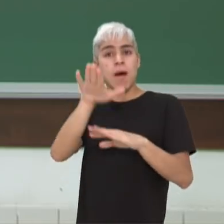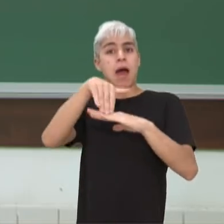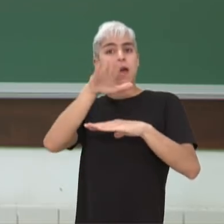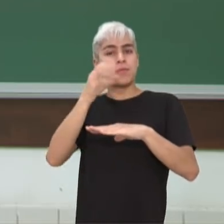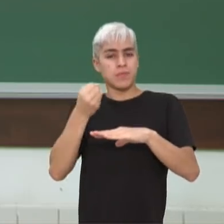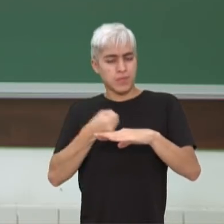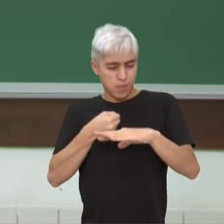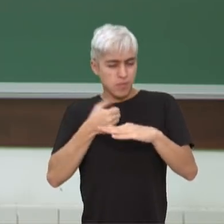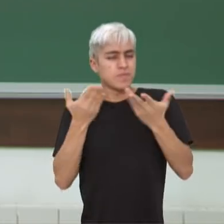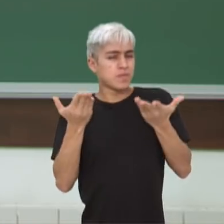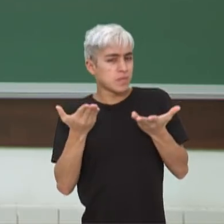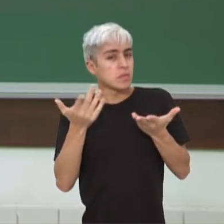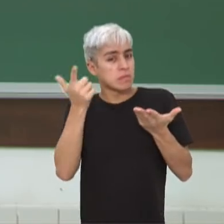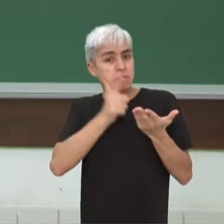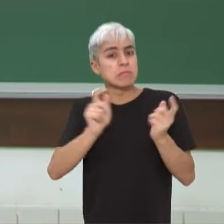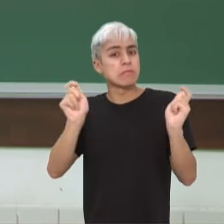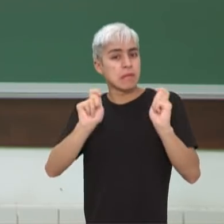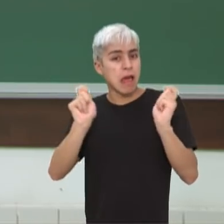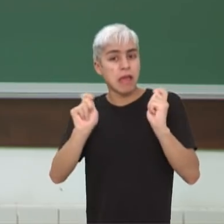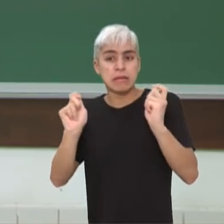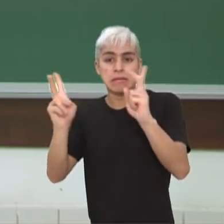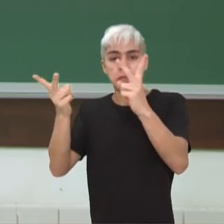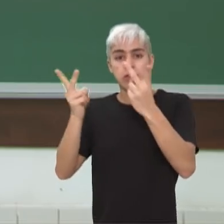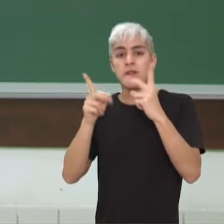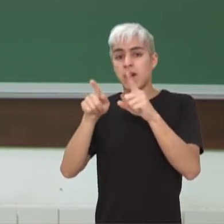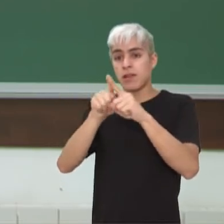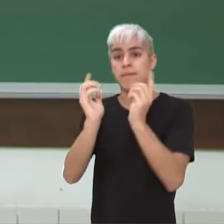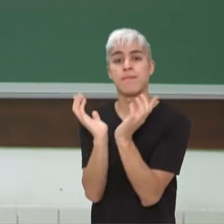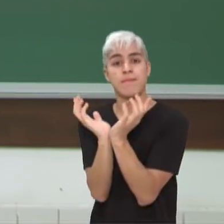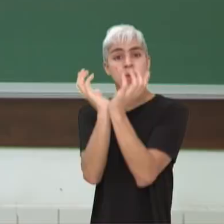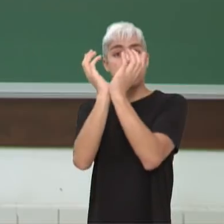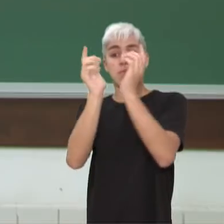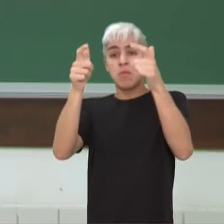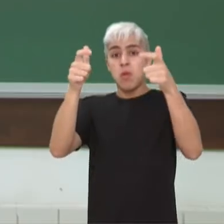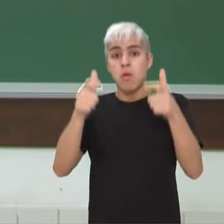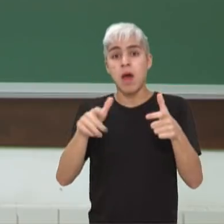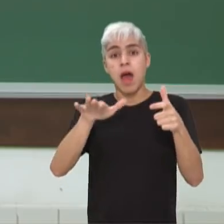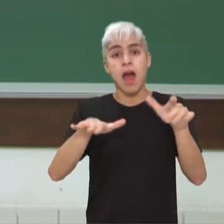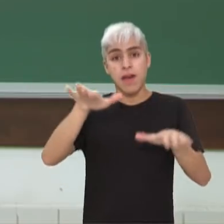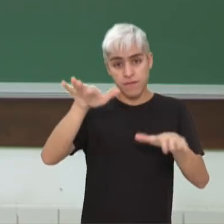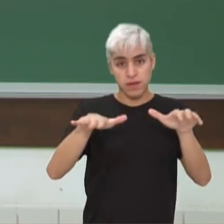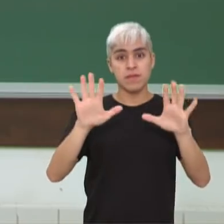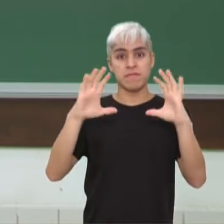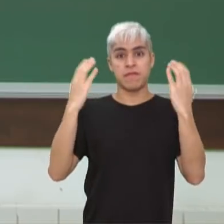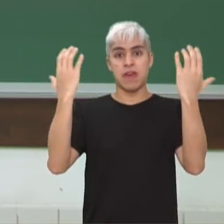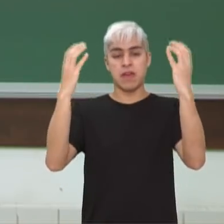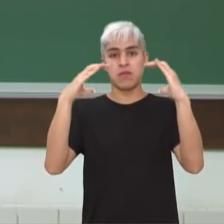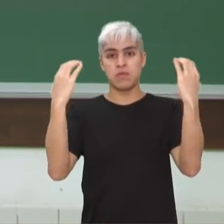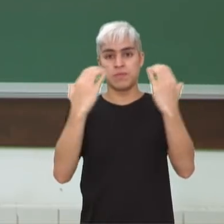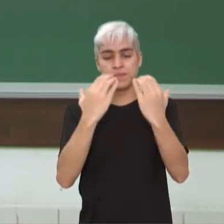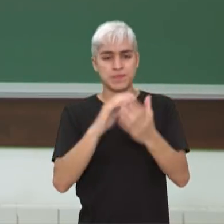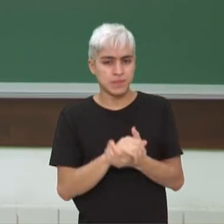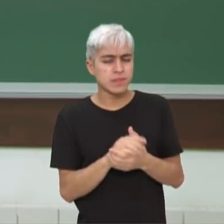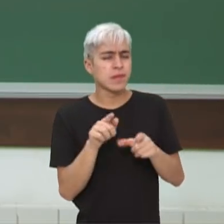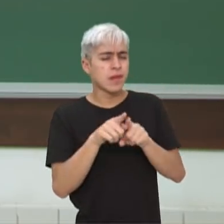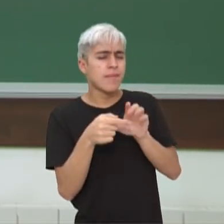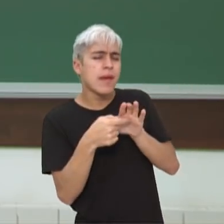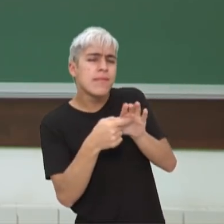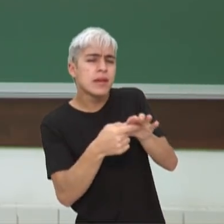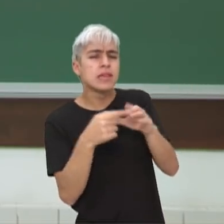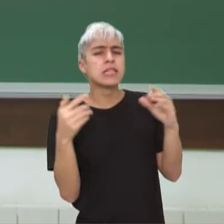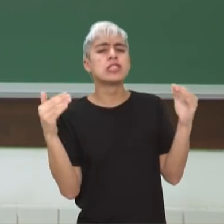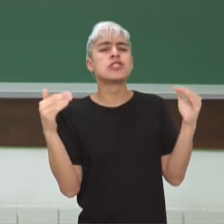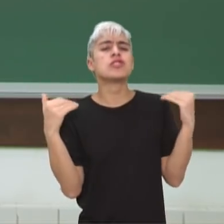e, consequentemente, até mesmo algumas premiações de alguns eventos. E também apresentei para vocês as ginásticas das modalidades